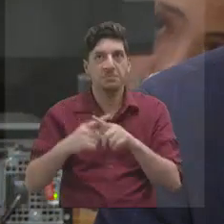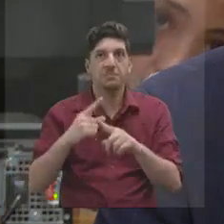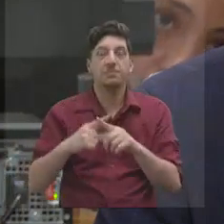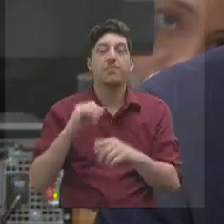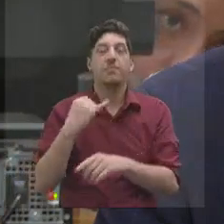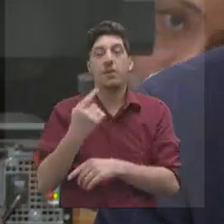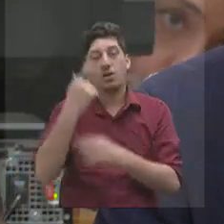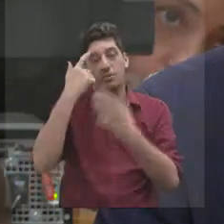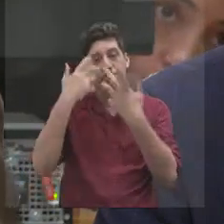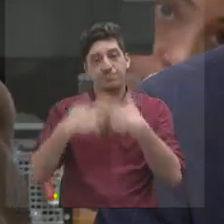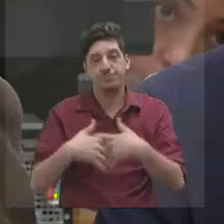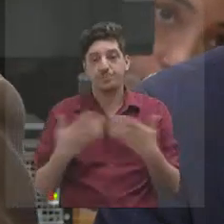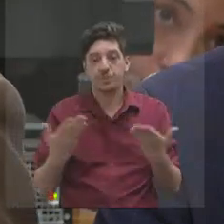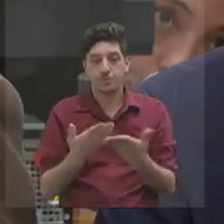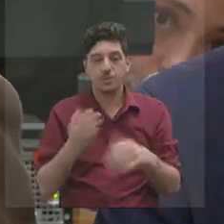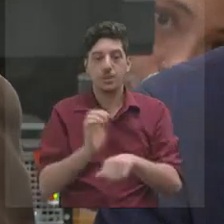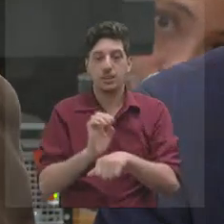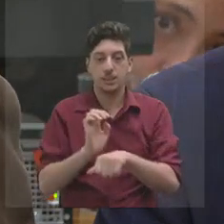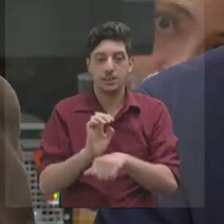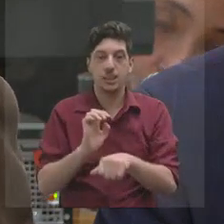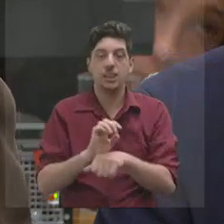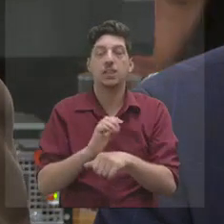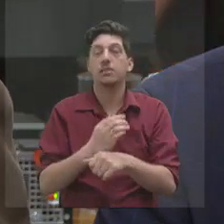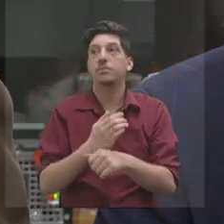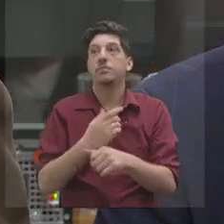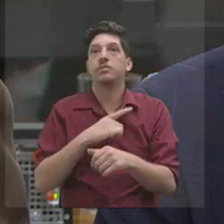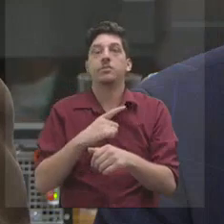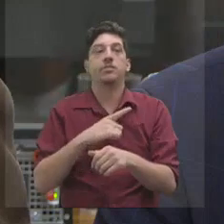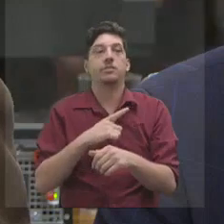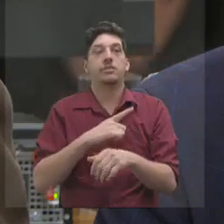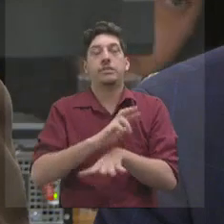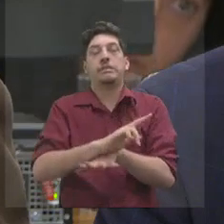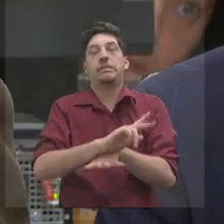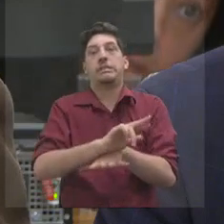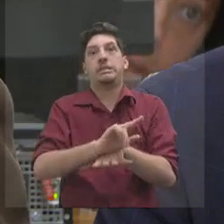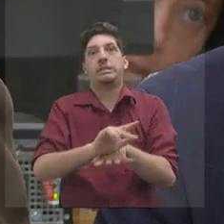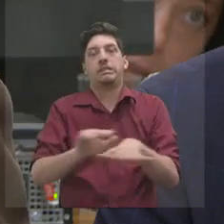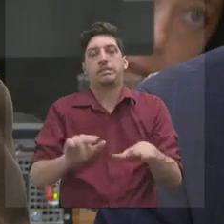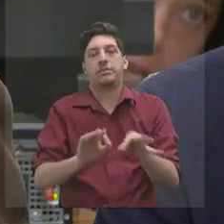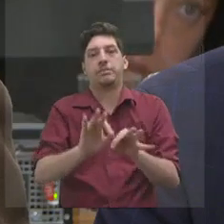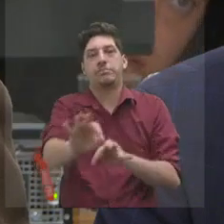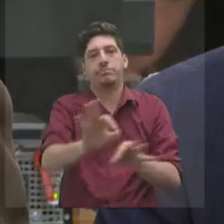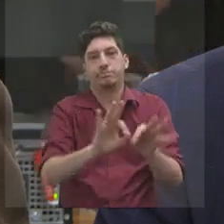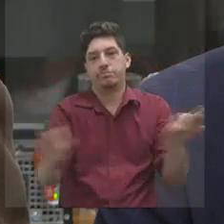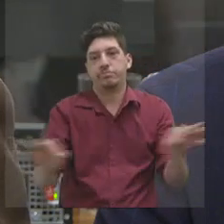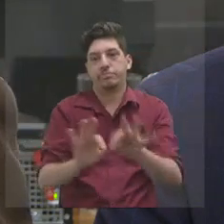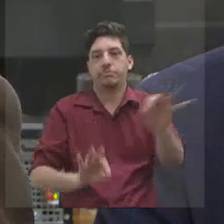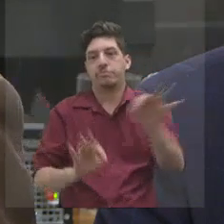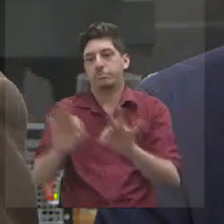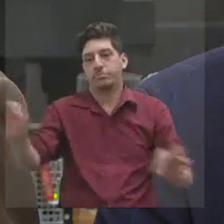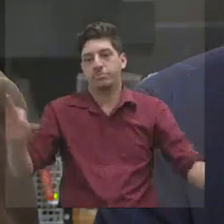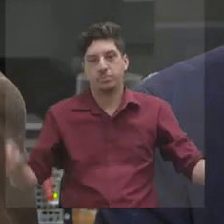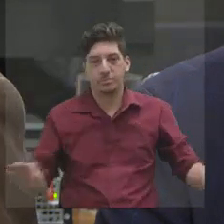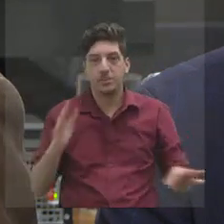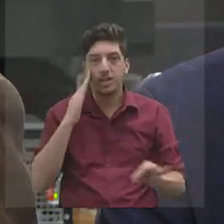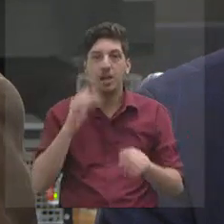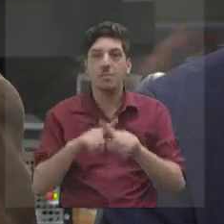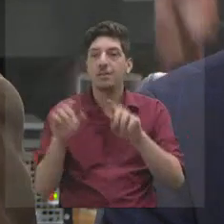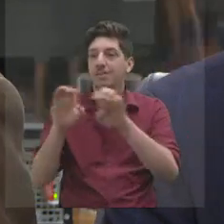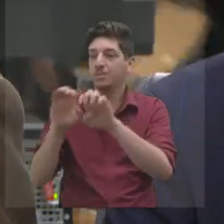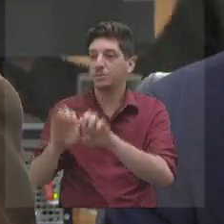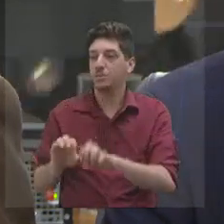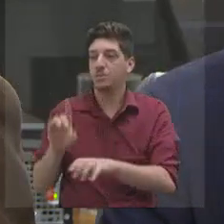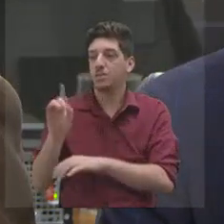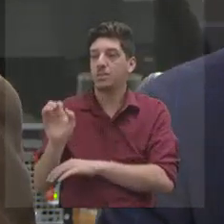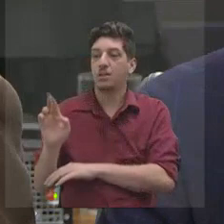com o Estado tem essa quantidade de quilômetros e a gente vê a estrutura do Dr muito a quem é